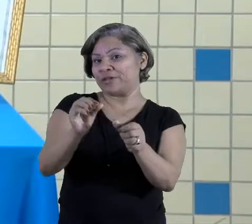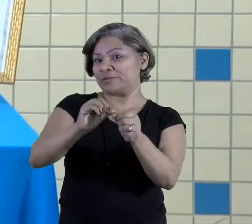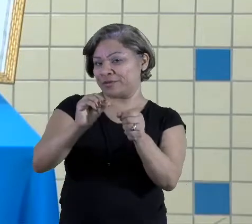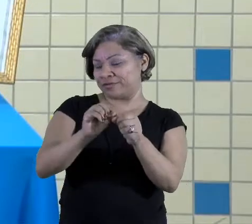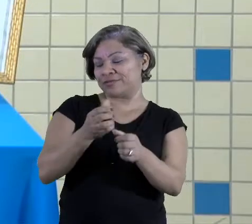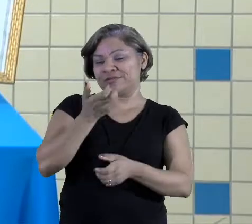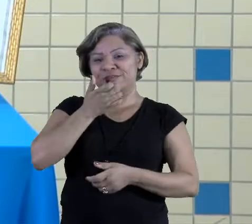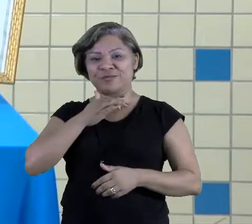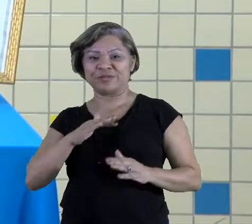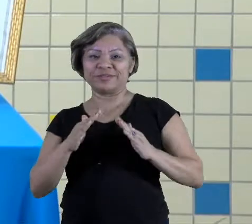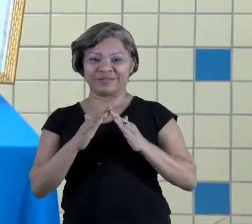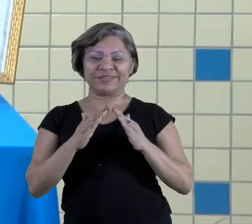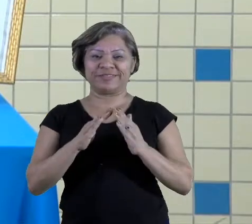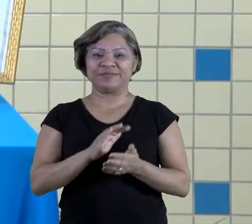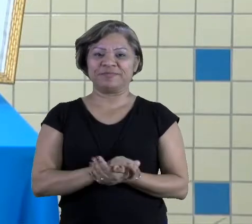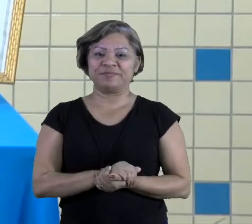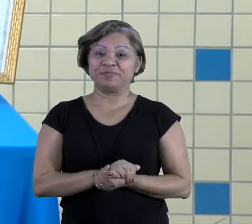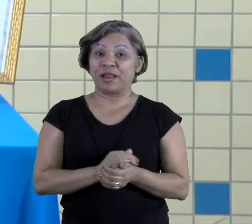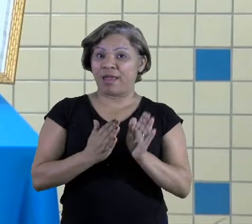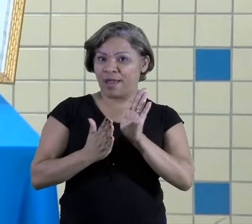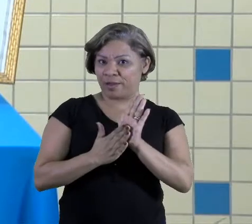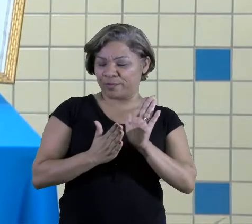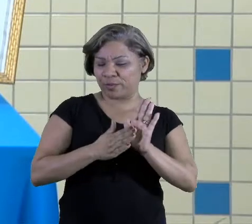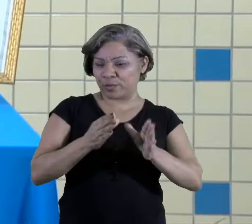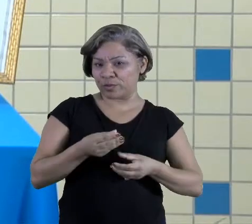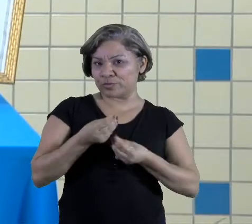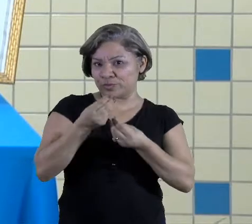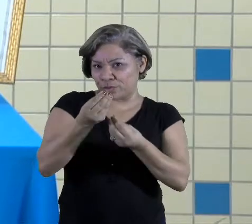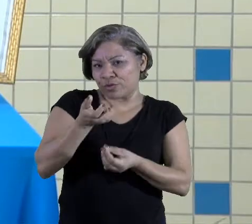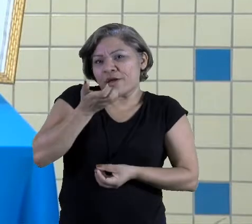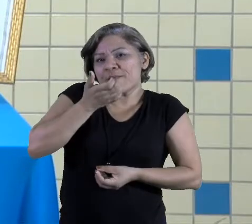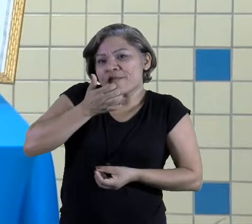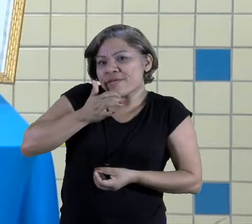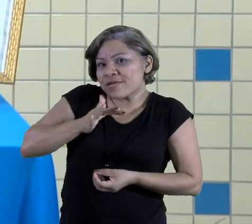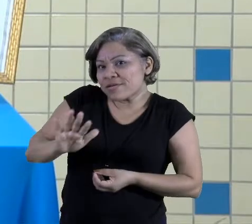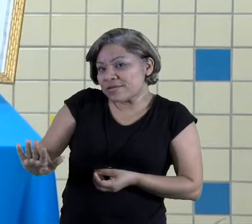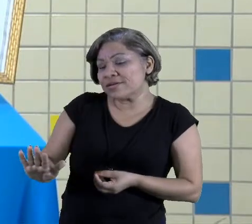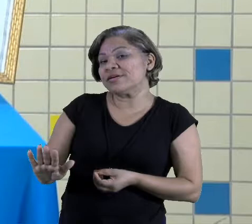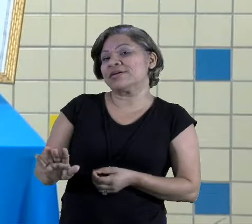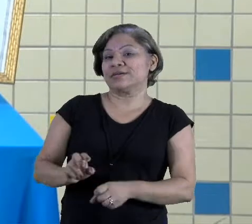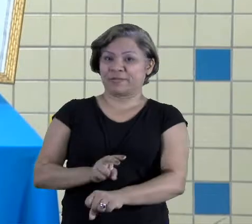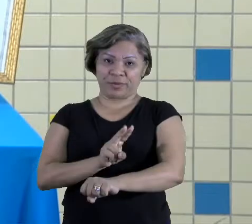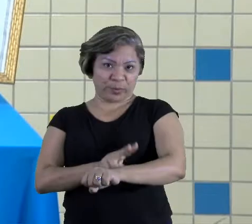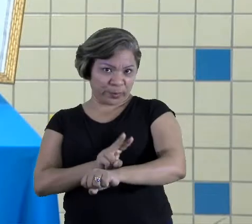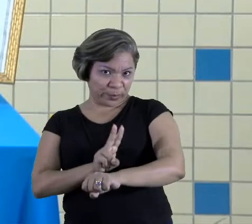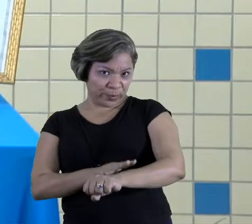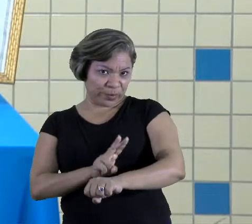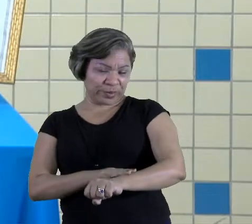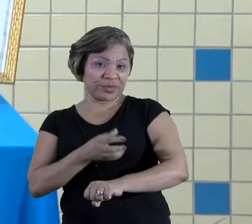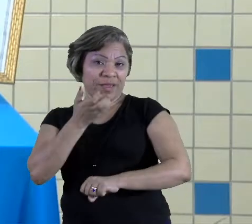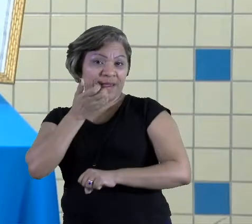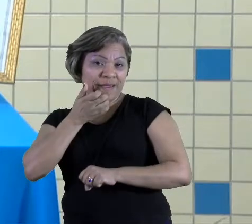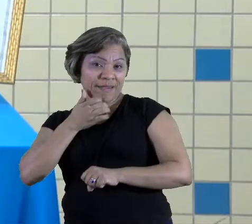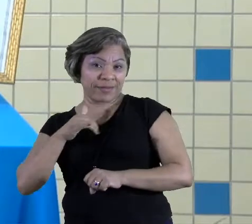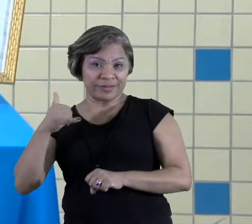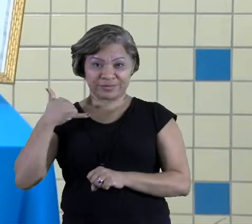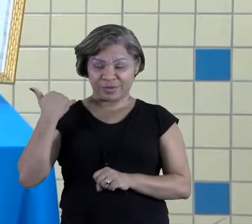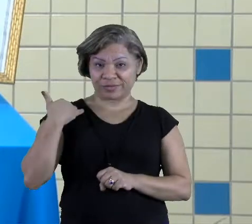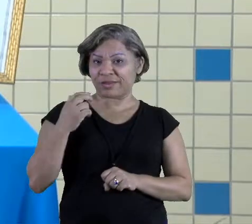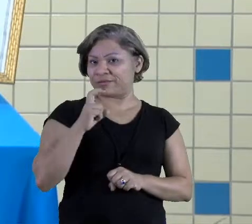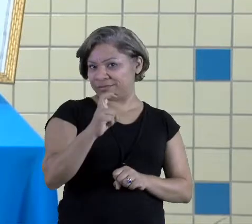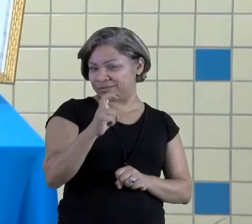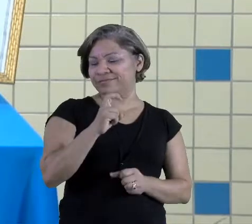que eu trago aqui são para as crianças pequenas, as crianças da pré-escola 2, crianças a partir de 5